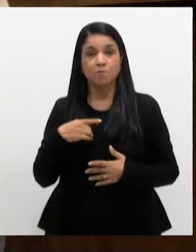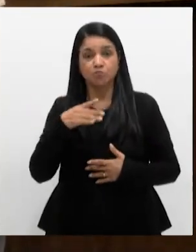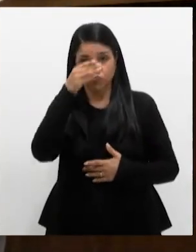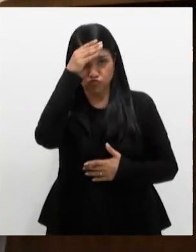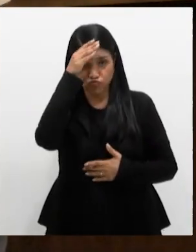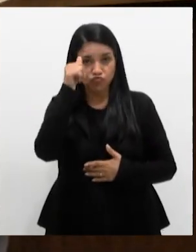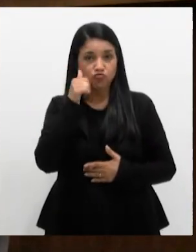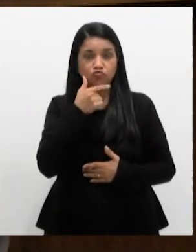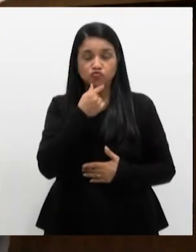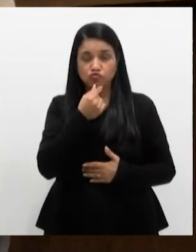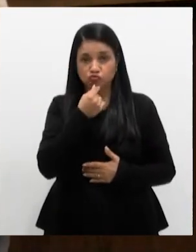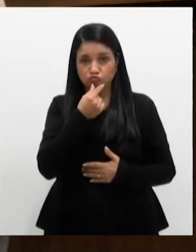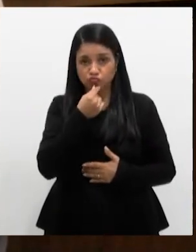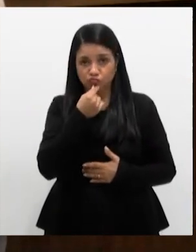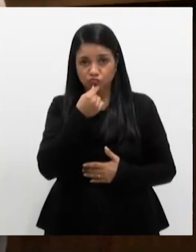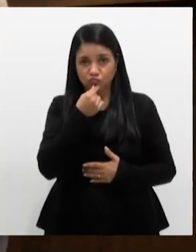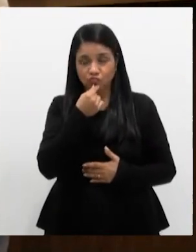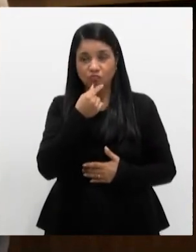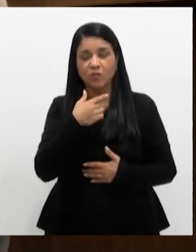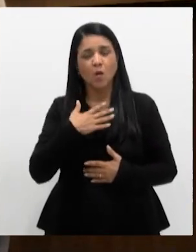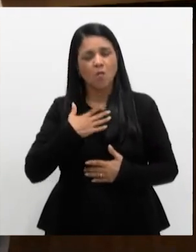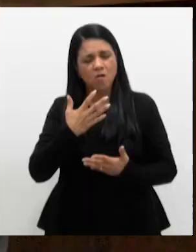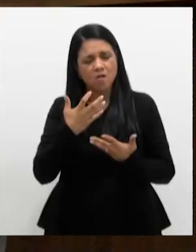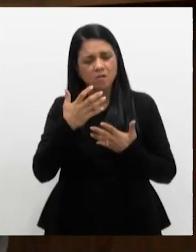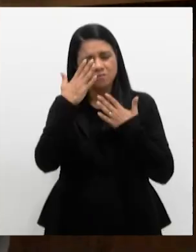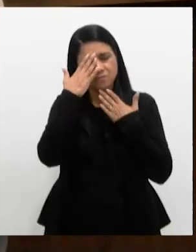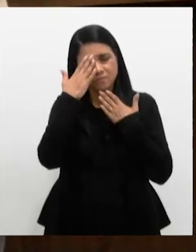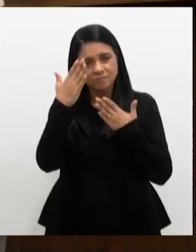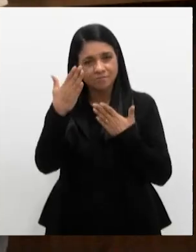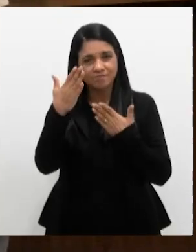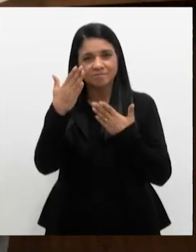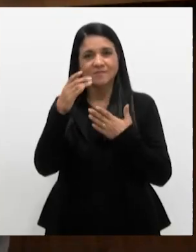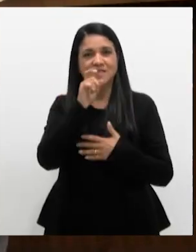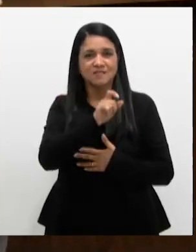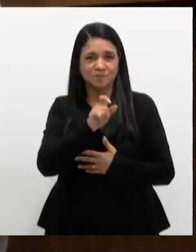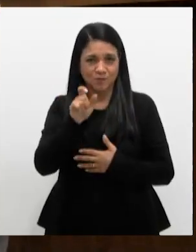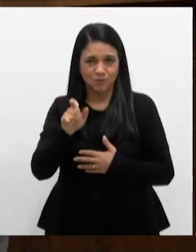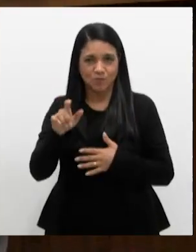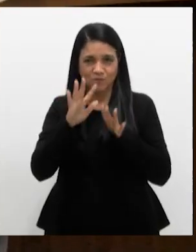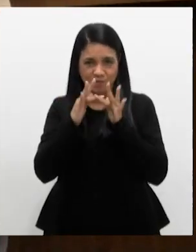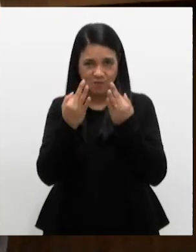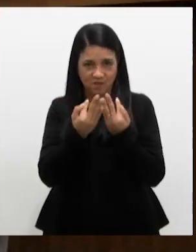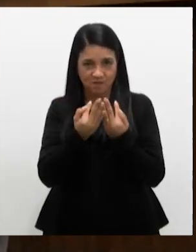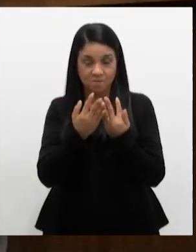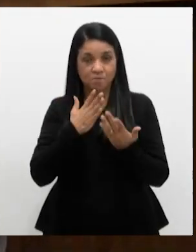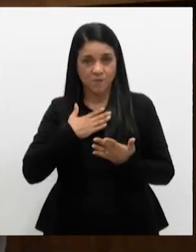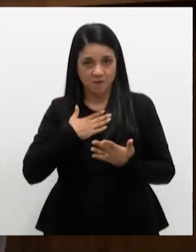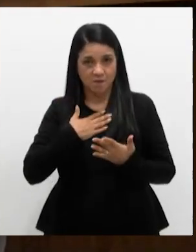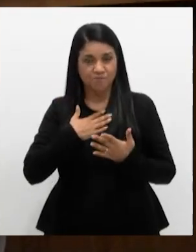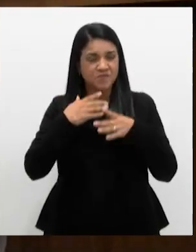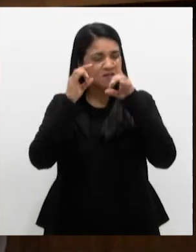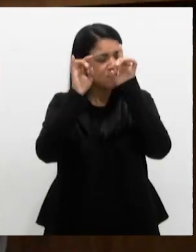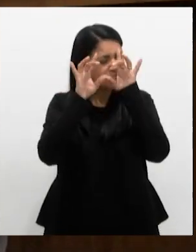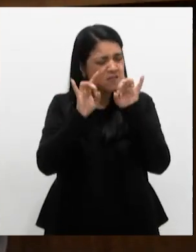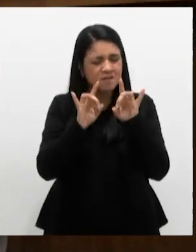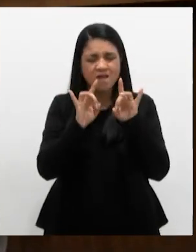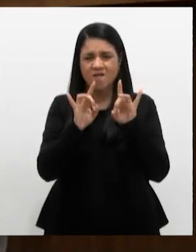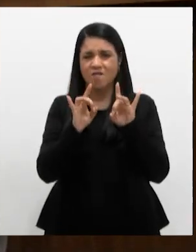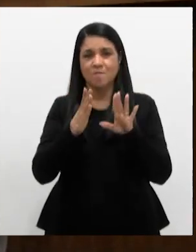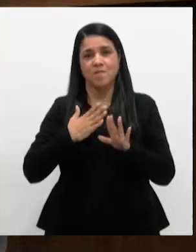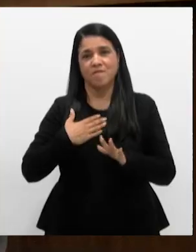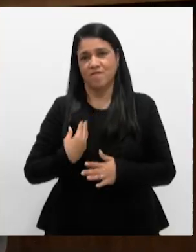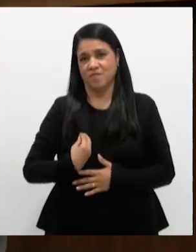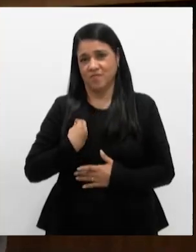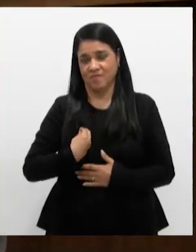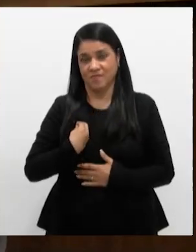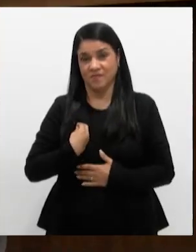tios, né? Então, eu tenho muito a agradecer a essas pessoas que são mais do que especiais em minha vida. Se eu